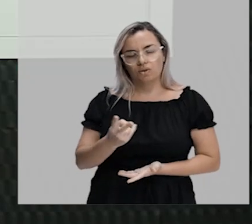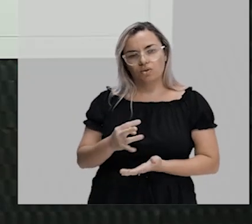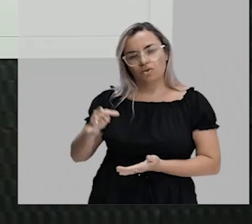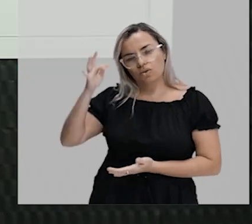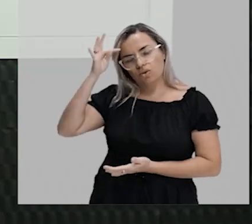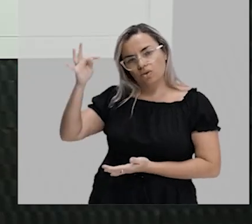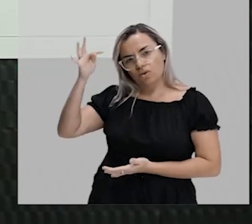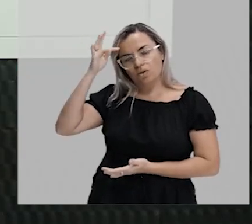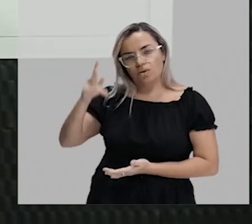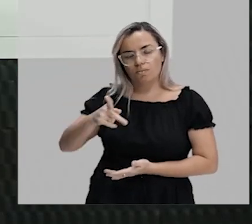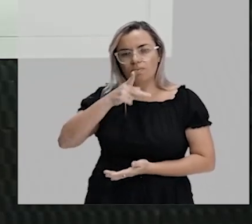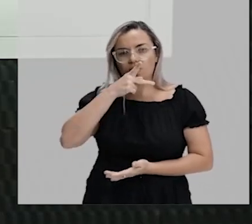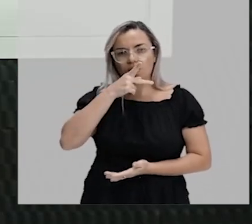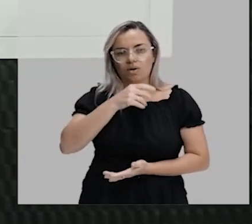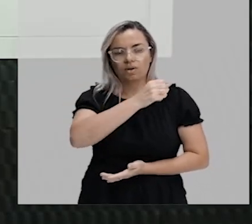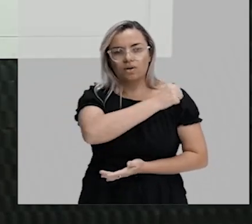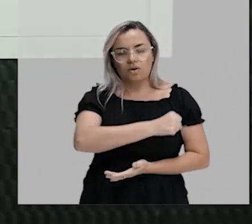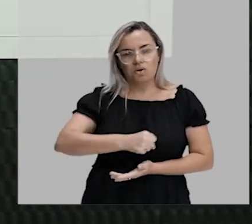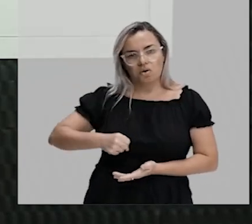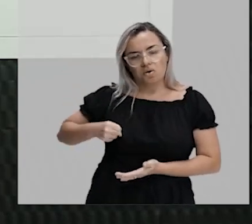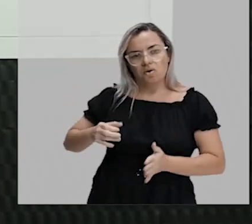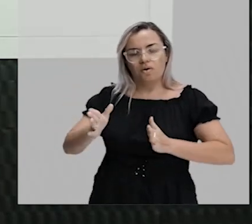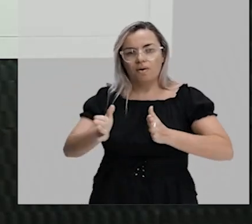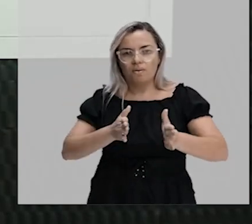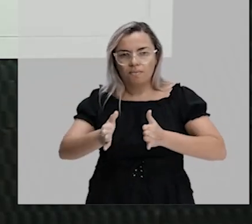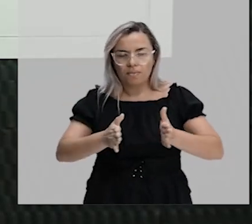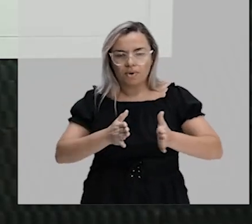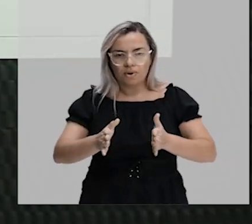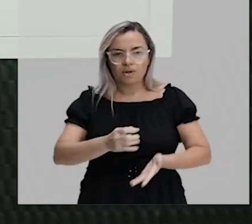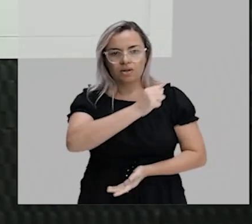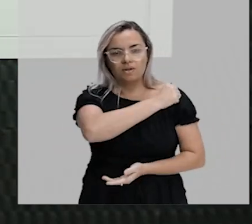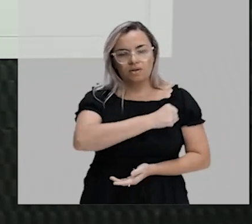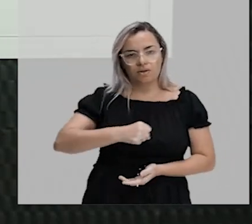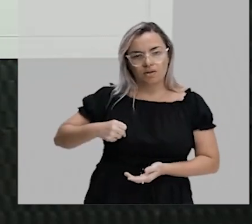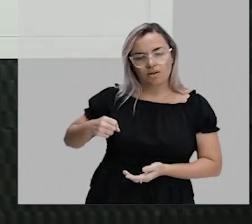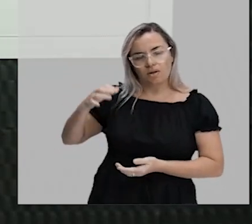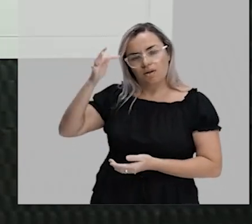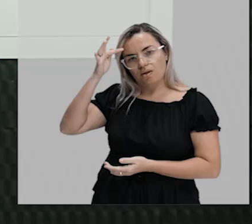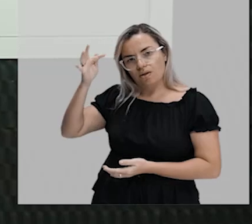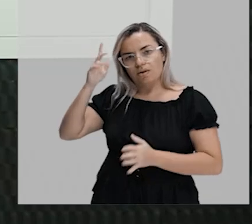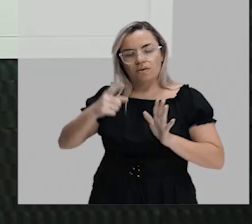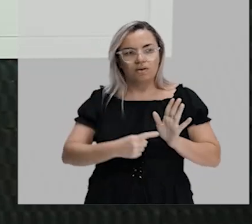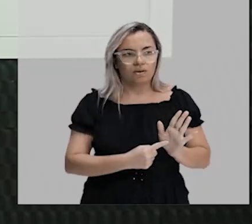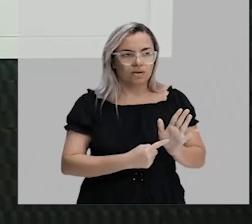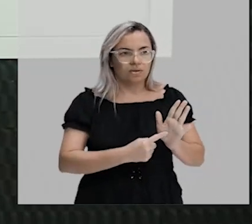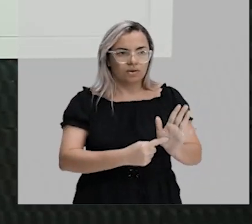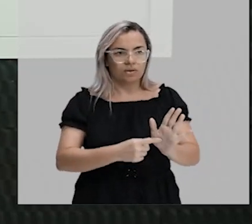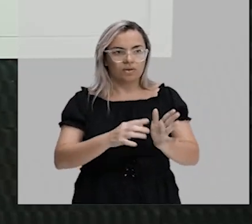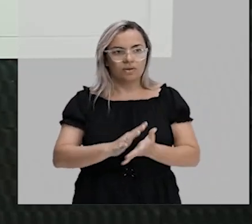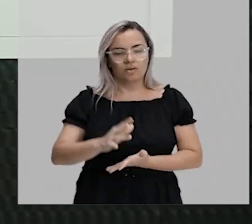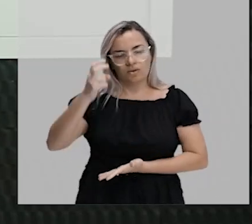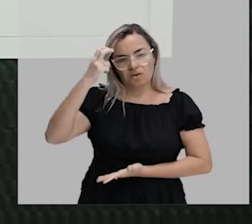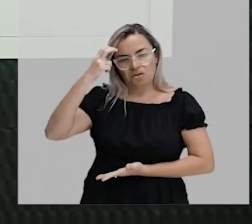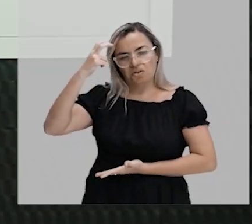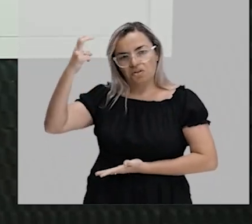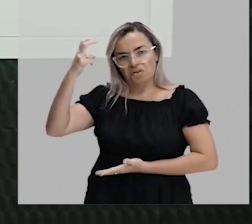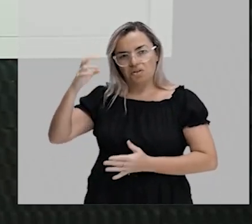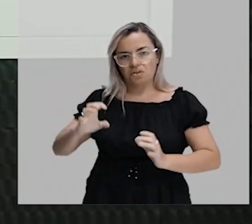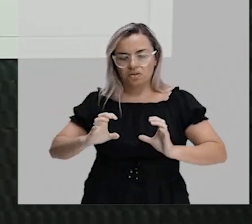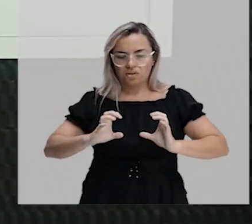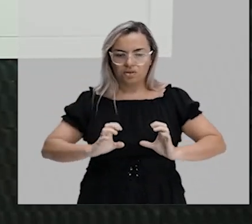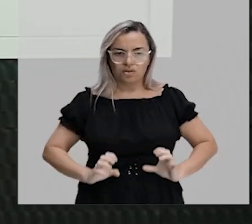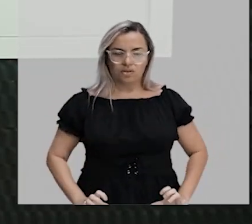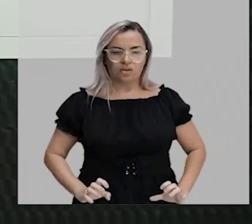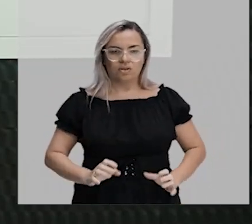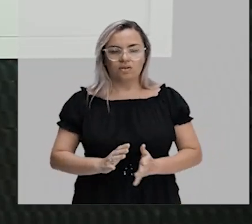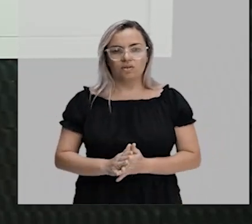Sócrates-Platão, período socrático, se vocês quiserem, da filosofia, ela vai trazer, vai apresentar, né, esse intelectualismo ético, tá? E